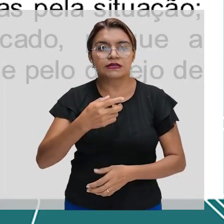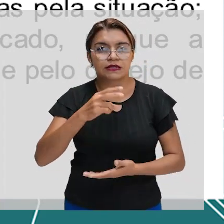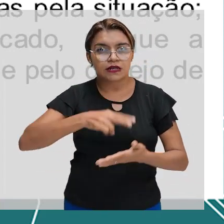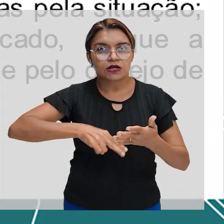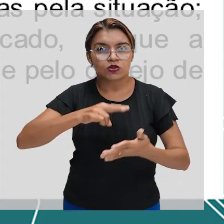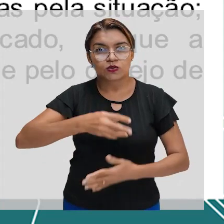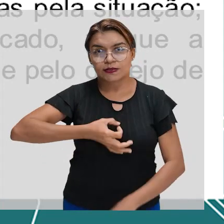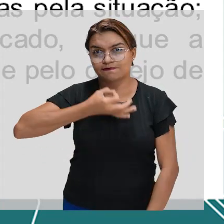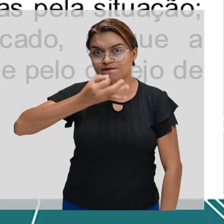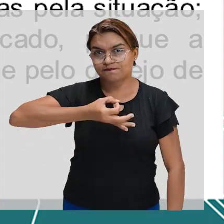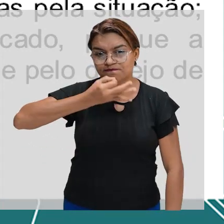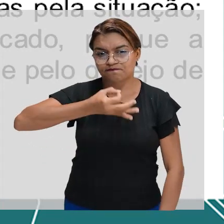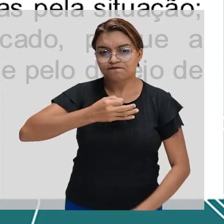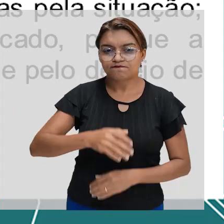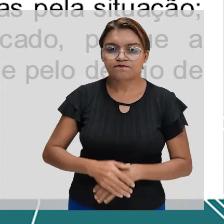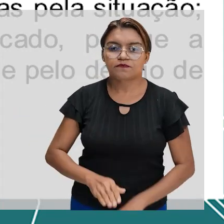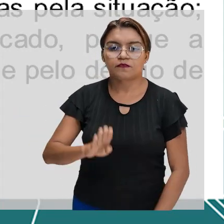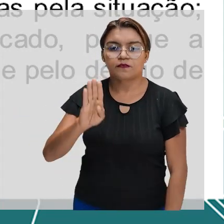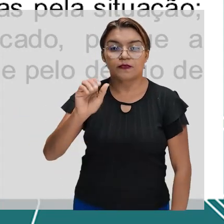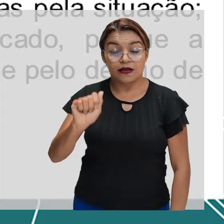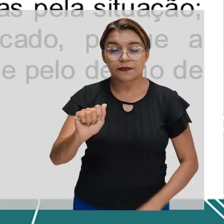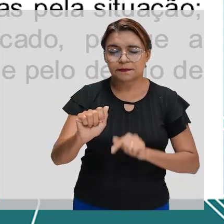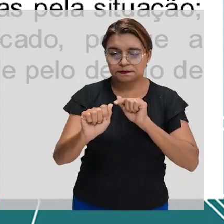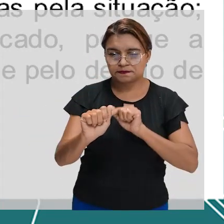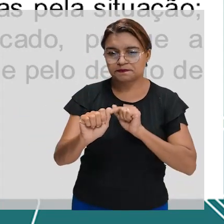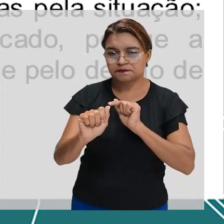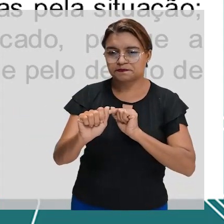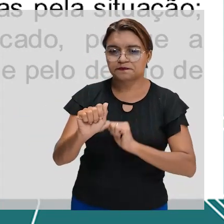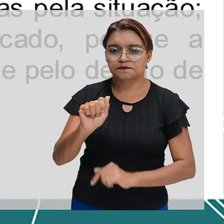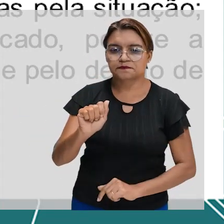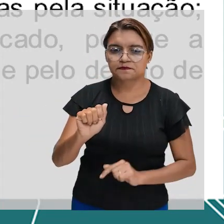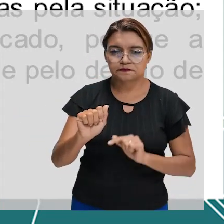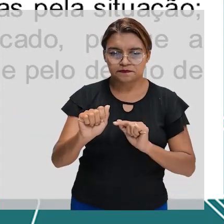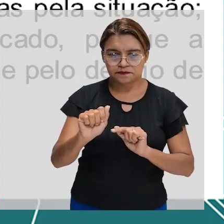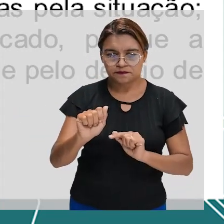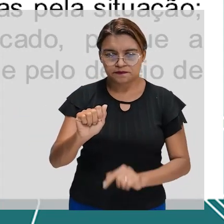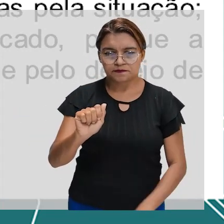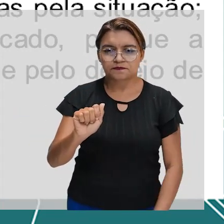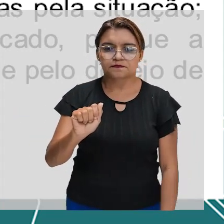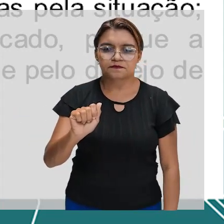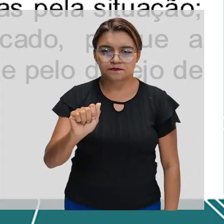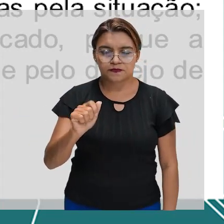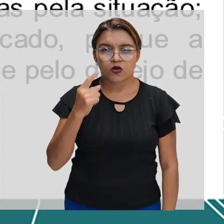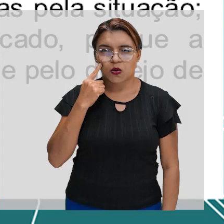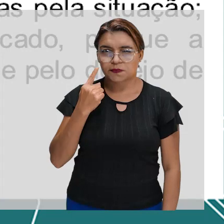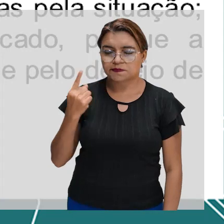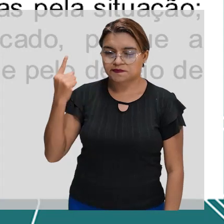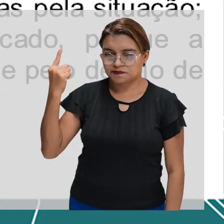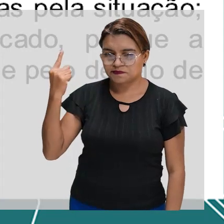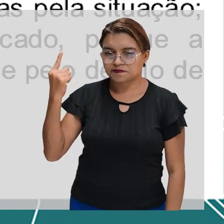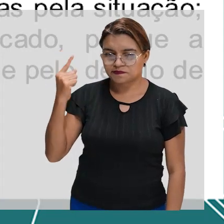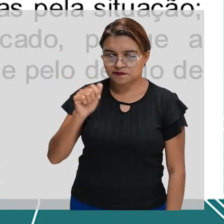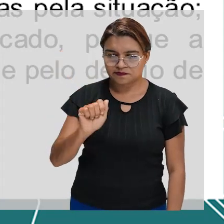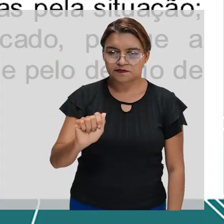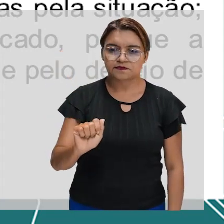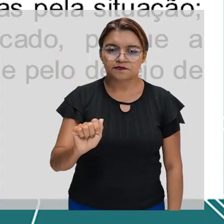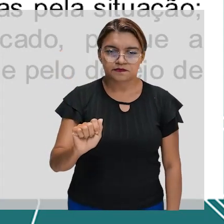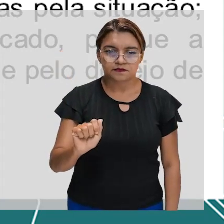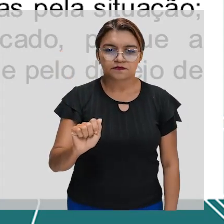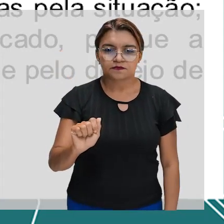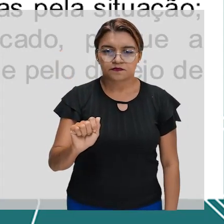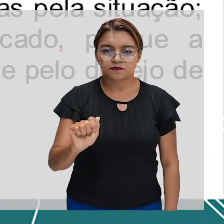o português aberto a ordem clássica difere de português de cerne porque se deixa levar